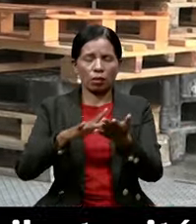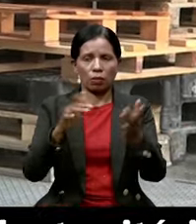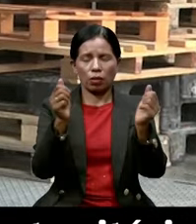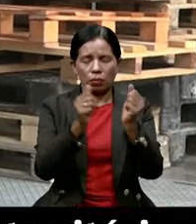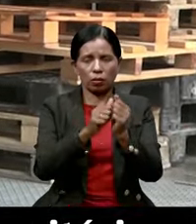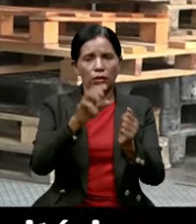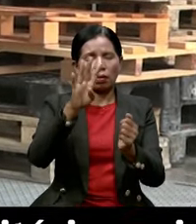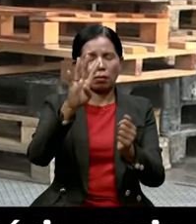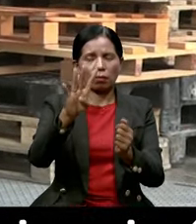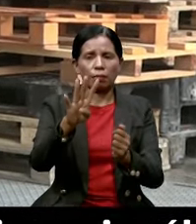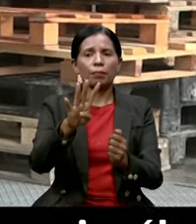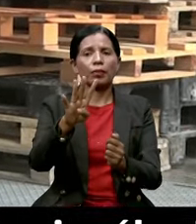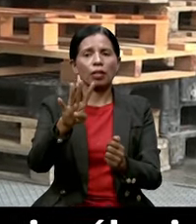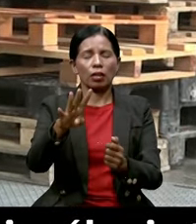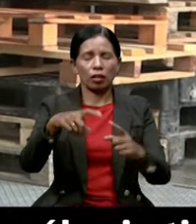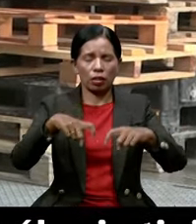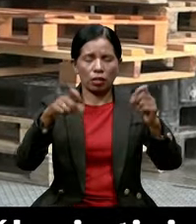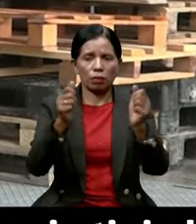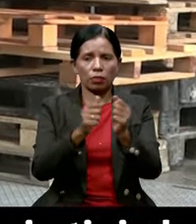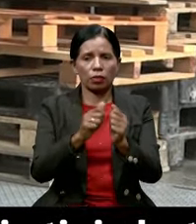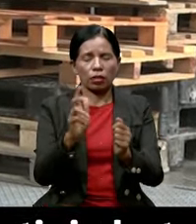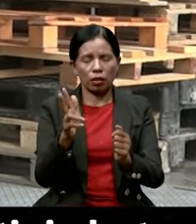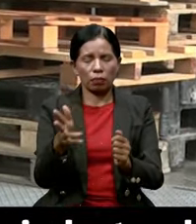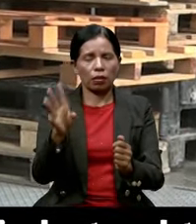no ai moru no reagente ai tem tolu resing hat ba